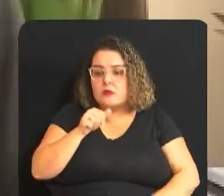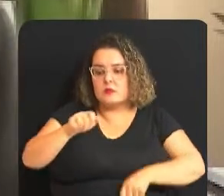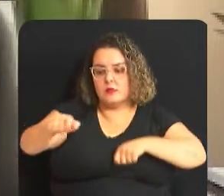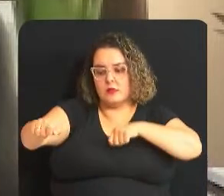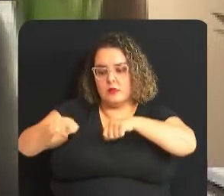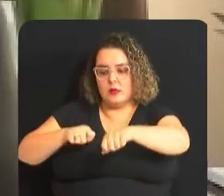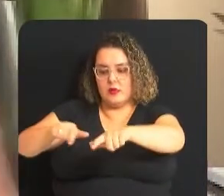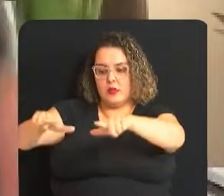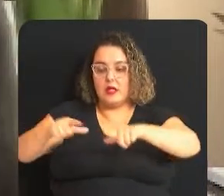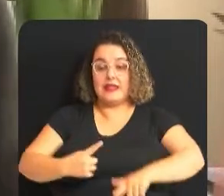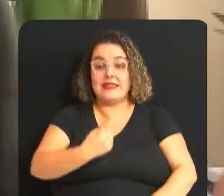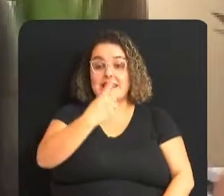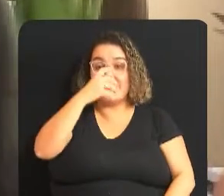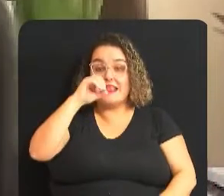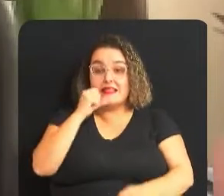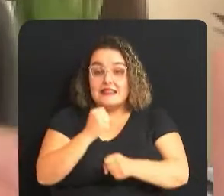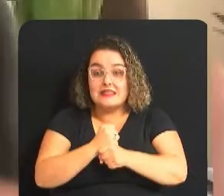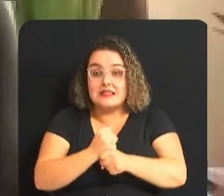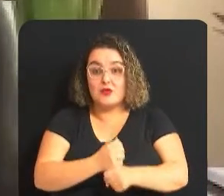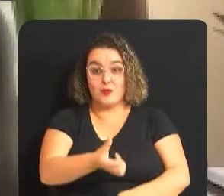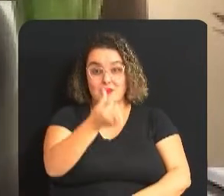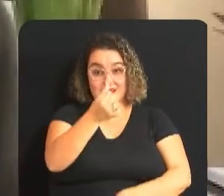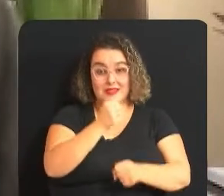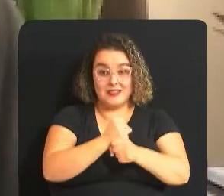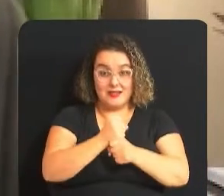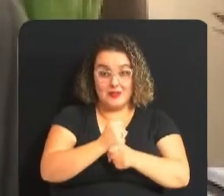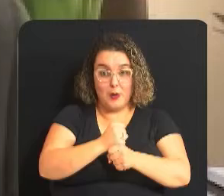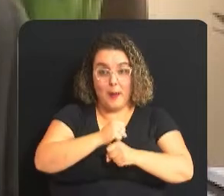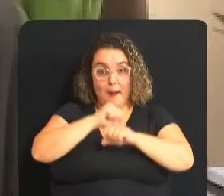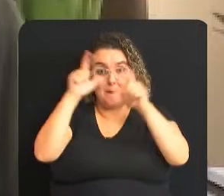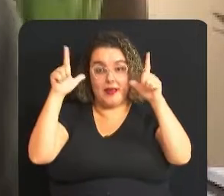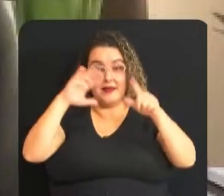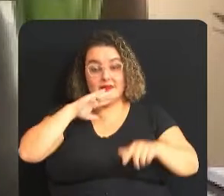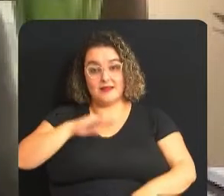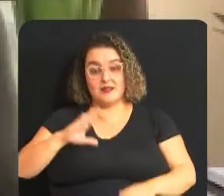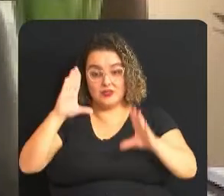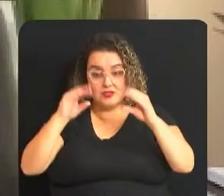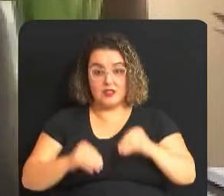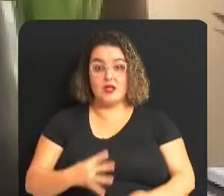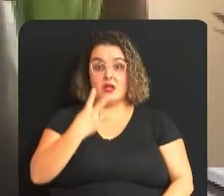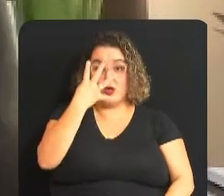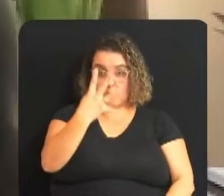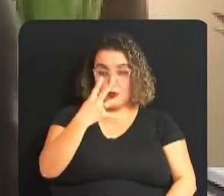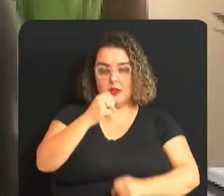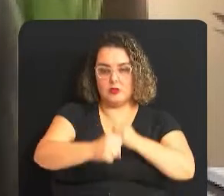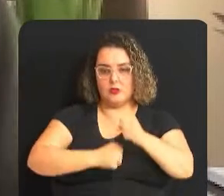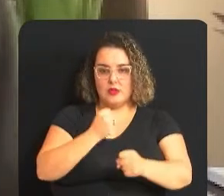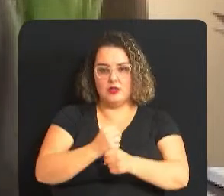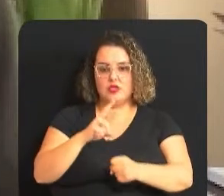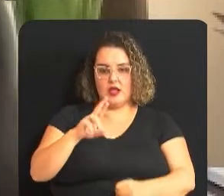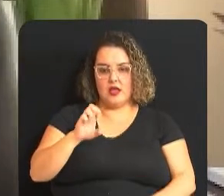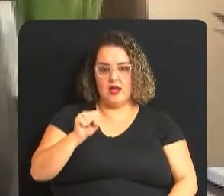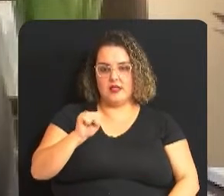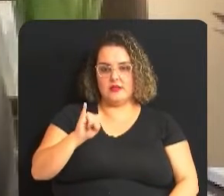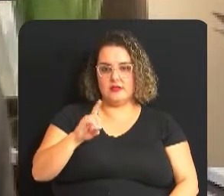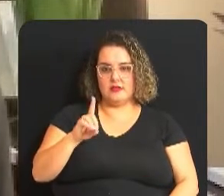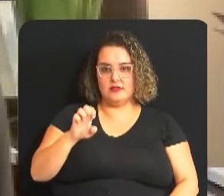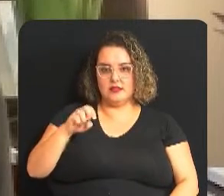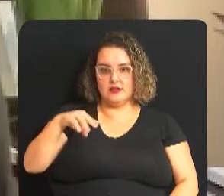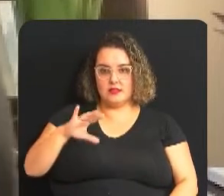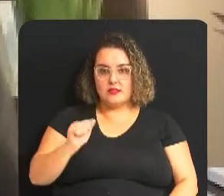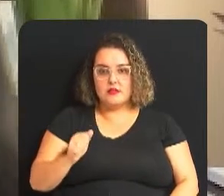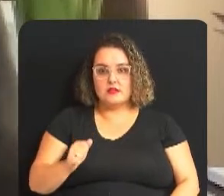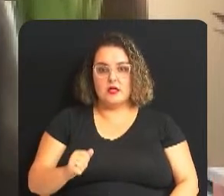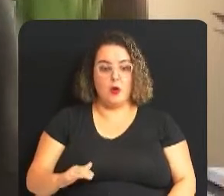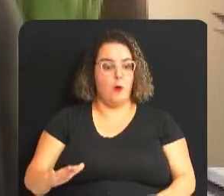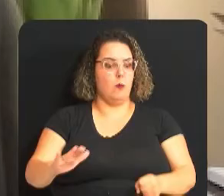10 anos. São 6 anos de faculdade, manhã, tarde e noite, e mais 4 anos de residência. E está cheio de médico ruim, está cheio de gente ruim